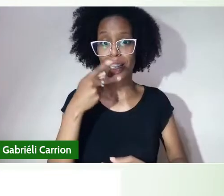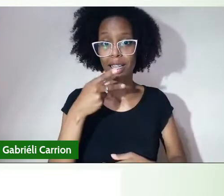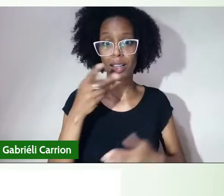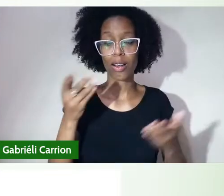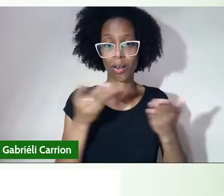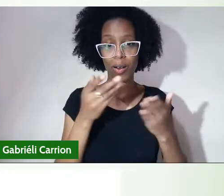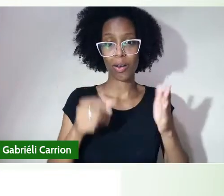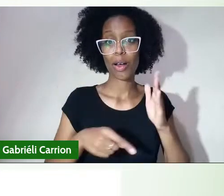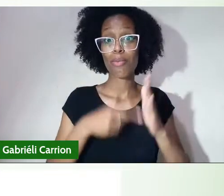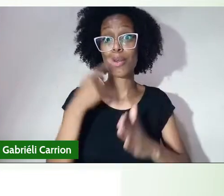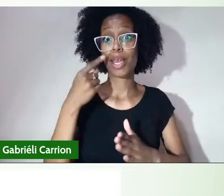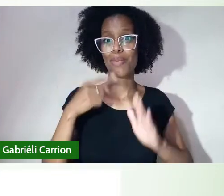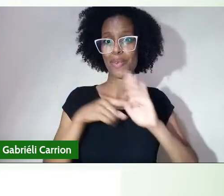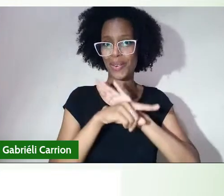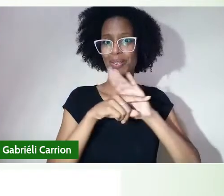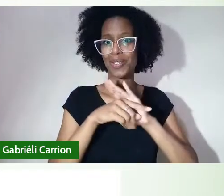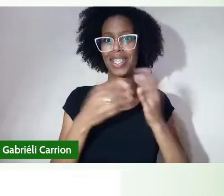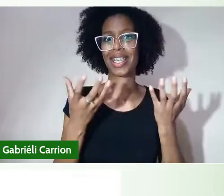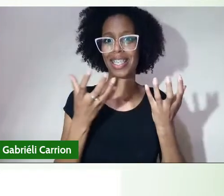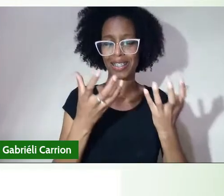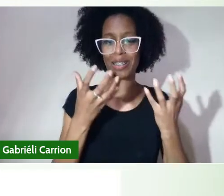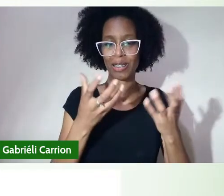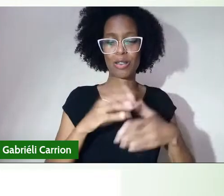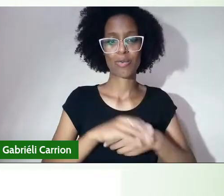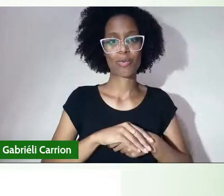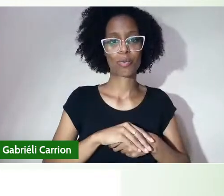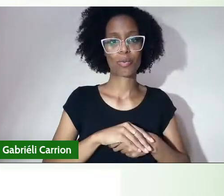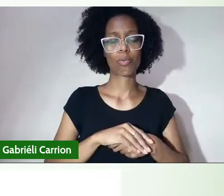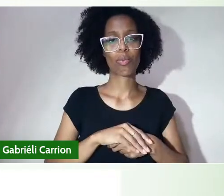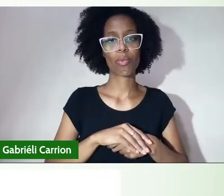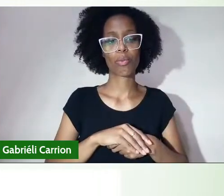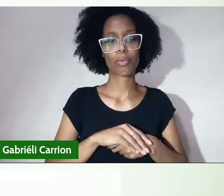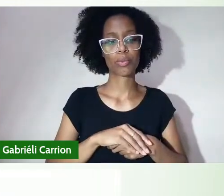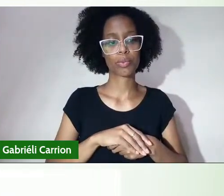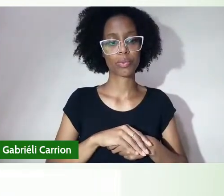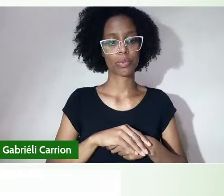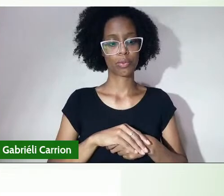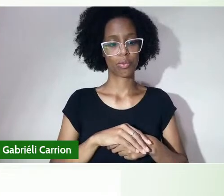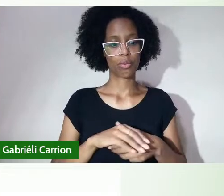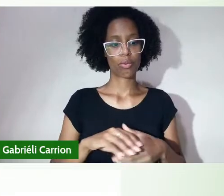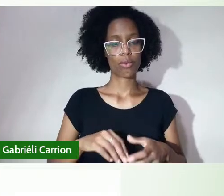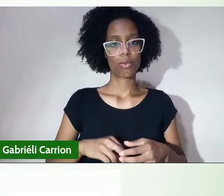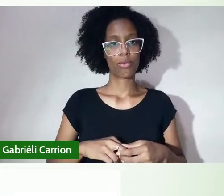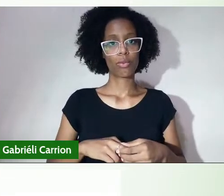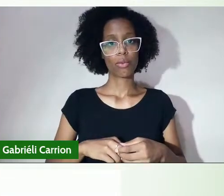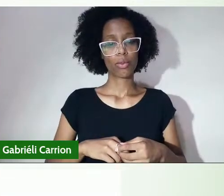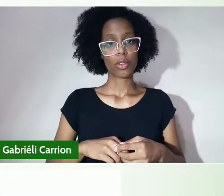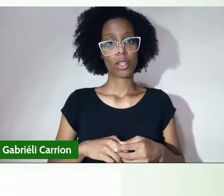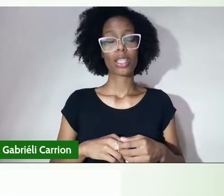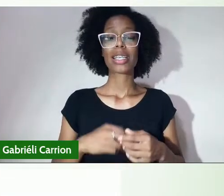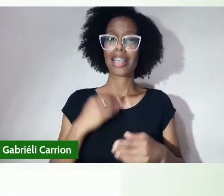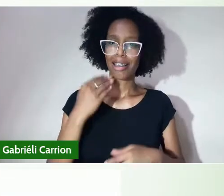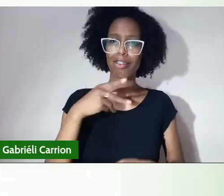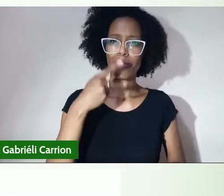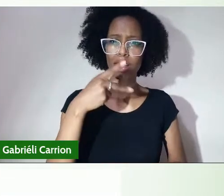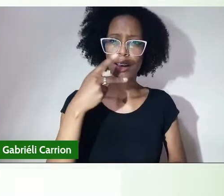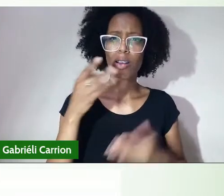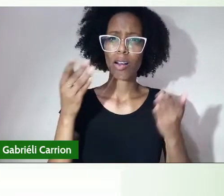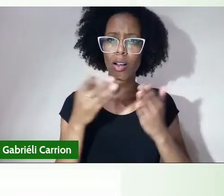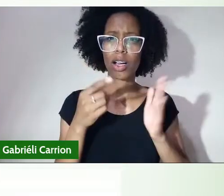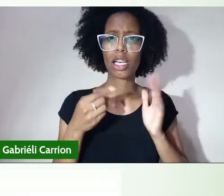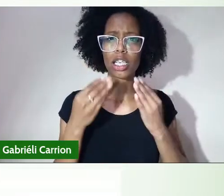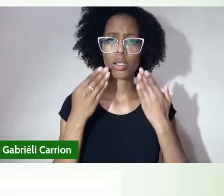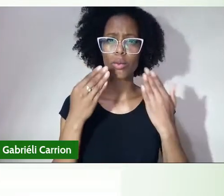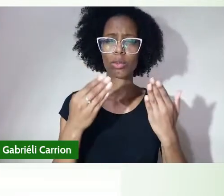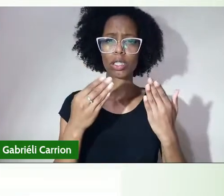primeira pergunta, a primeira questionamento. Eu achei bem interessante, ao longo da sua fala, a senhora destacou ali sobre